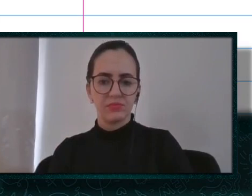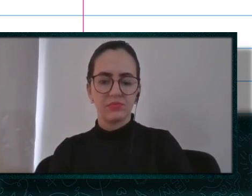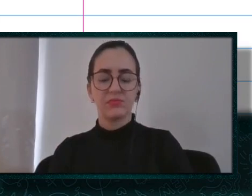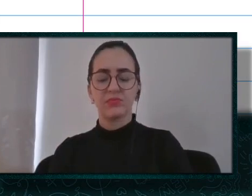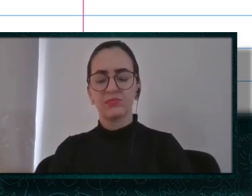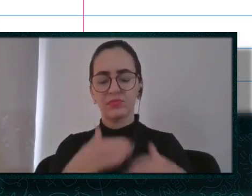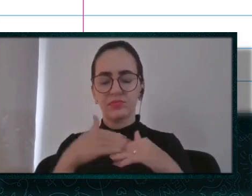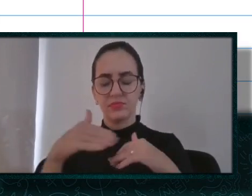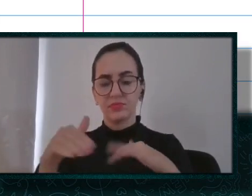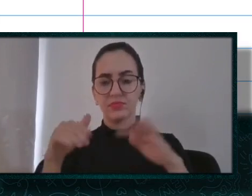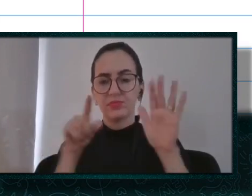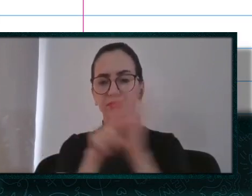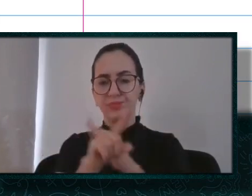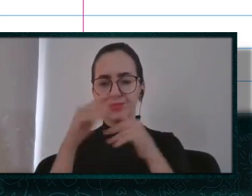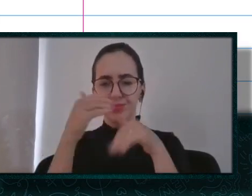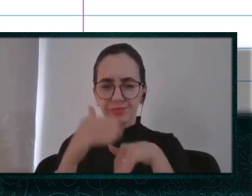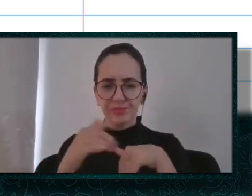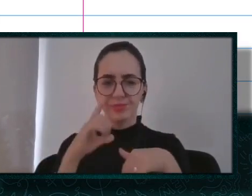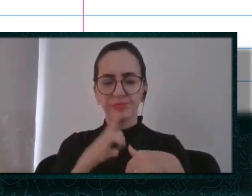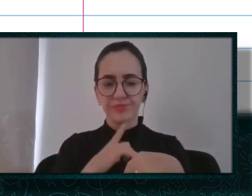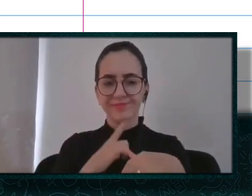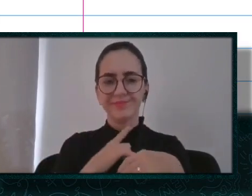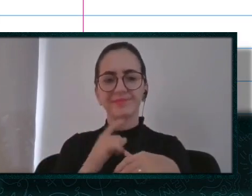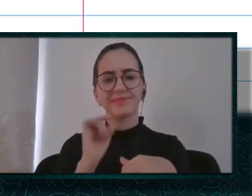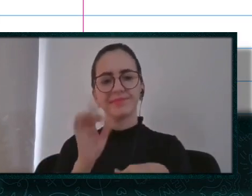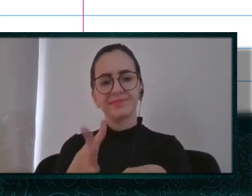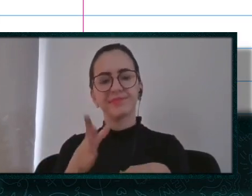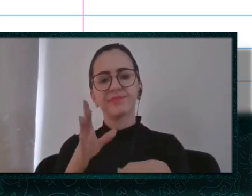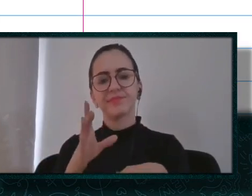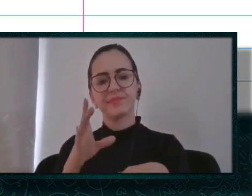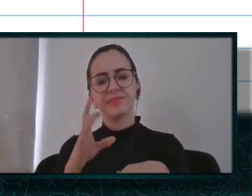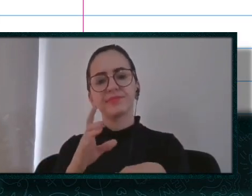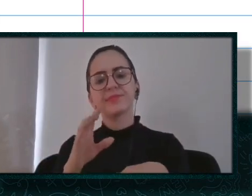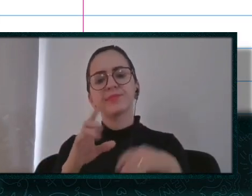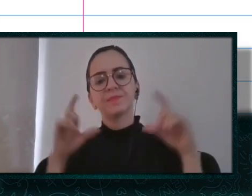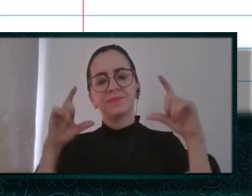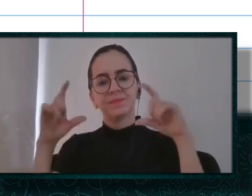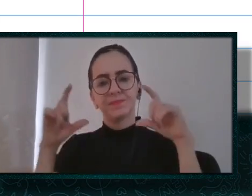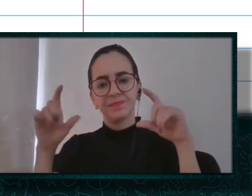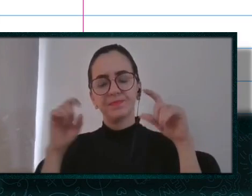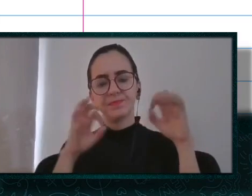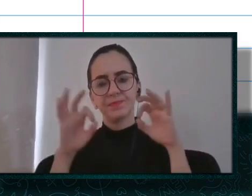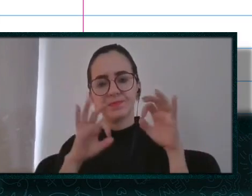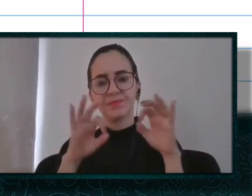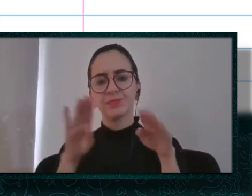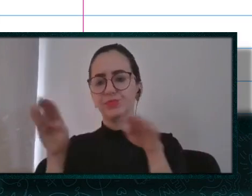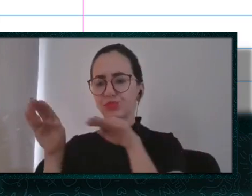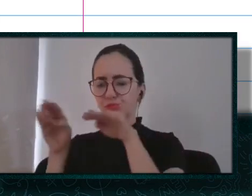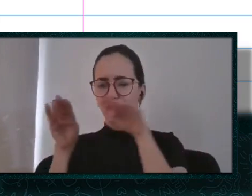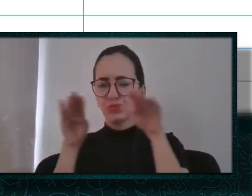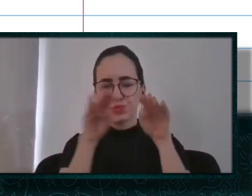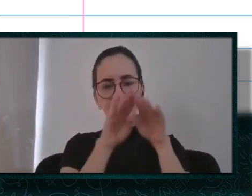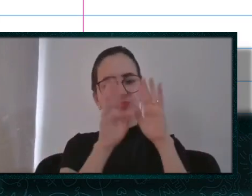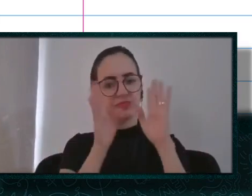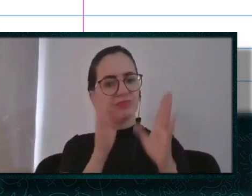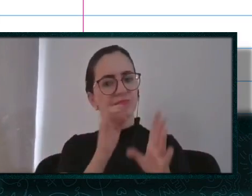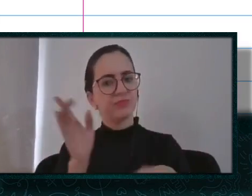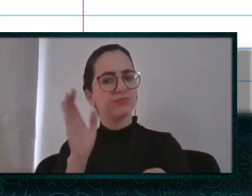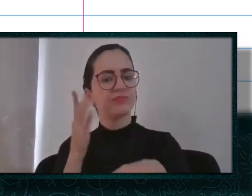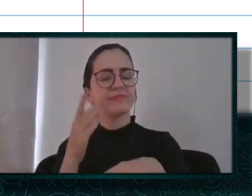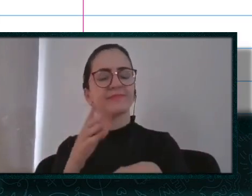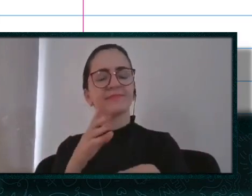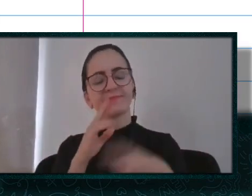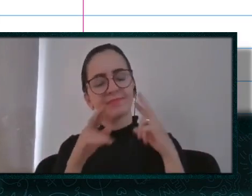para vocês apenas fazerem as contas, certo? Lembrando que a nossa avaliação ela é semana que vem, tá, gente? Quinta-feira que vem é prova. Vamos